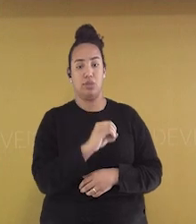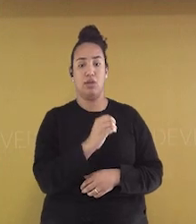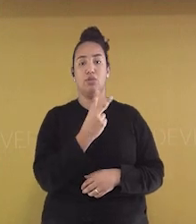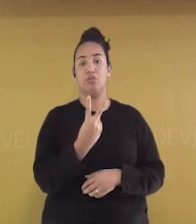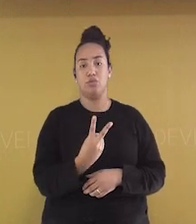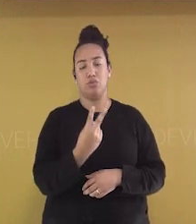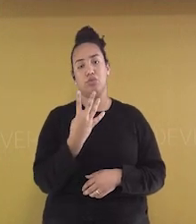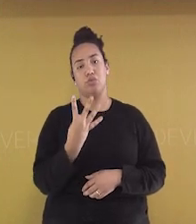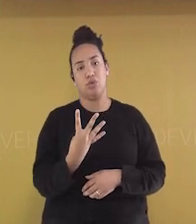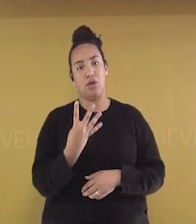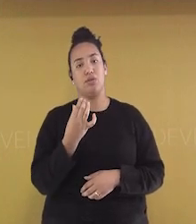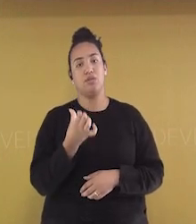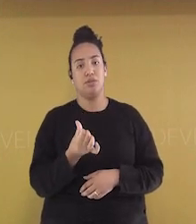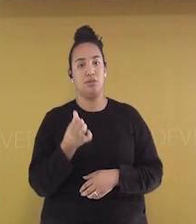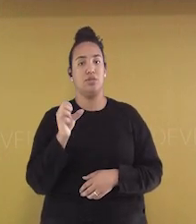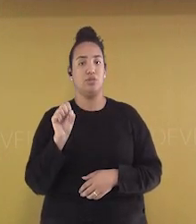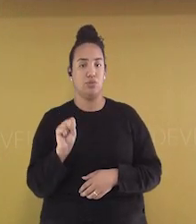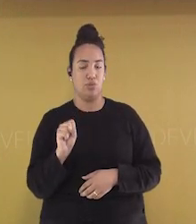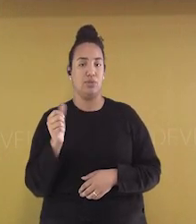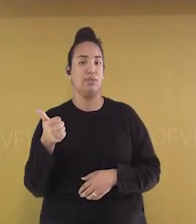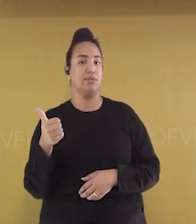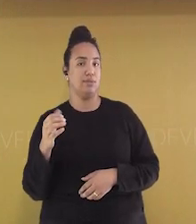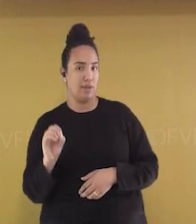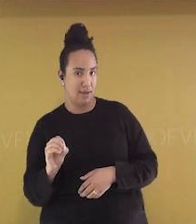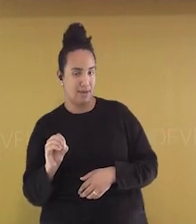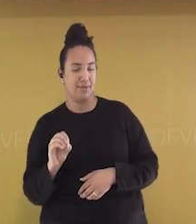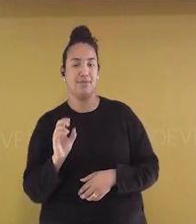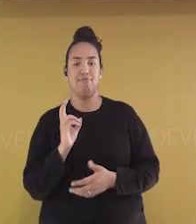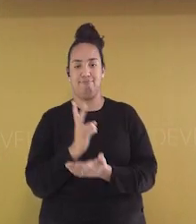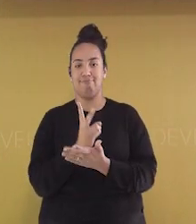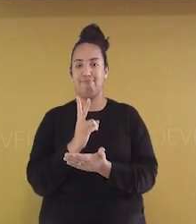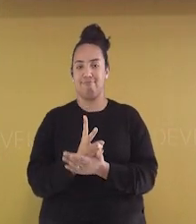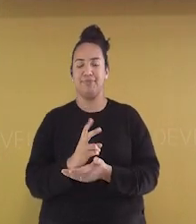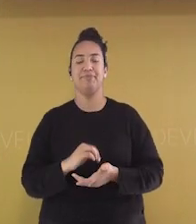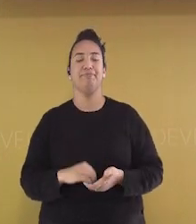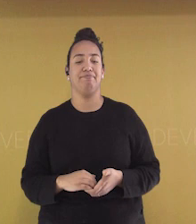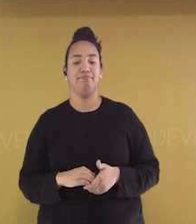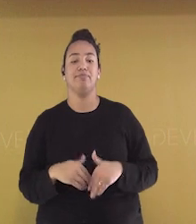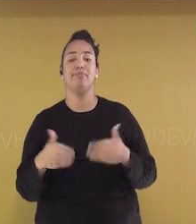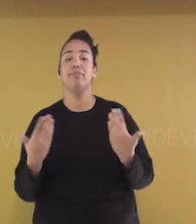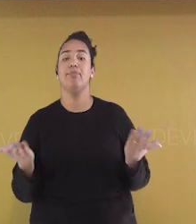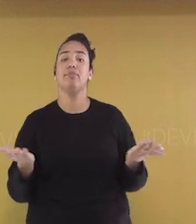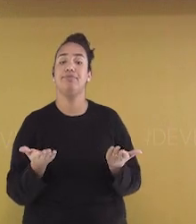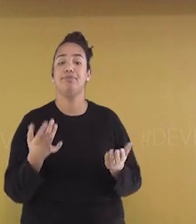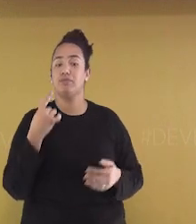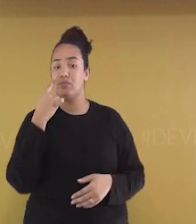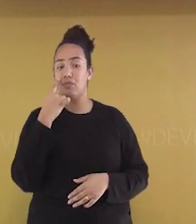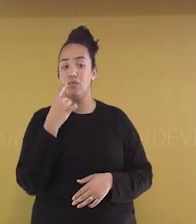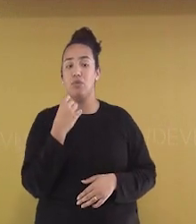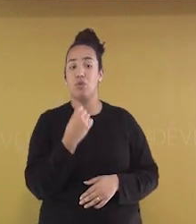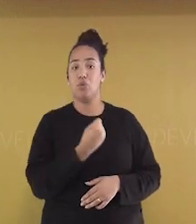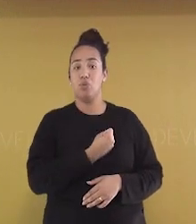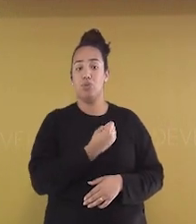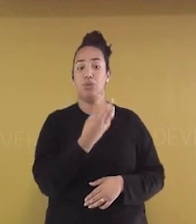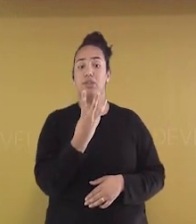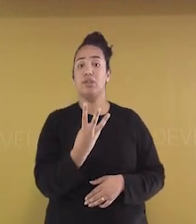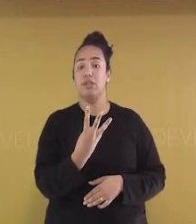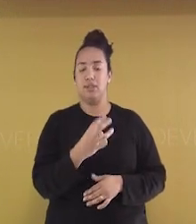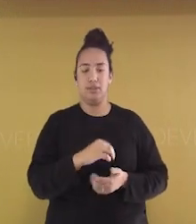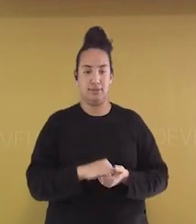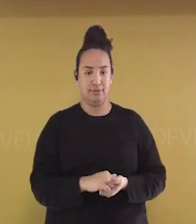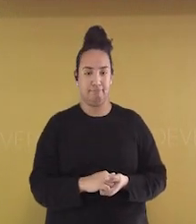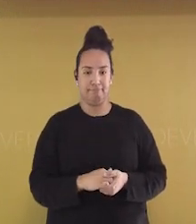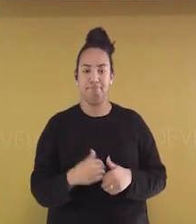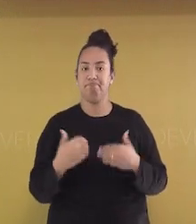2, 4, 6, 8, 10 e assim por diante. Vamos fazer agora os múltiplos de